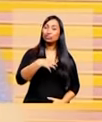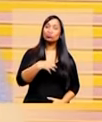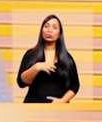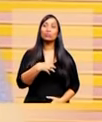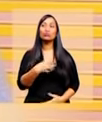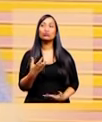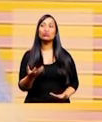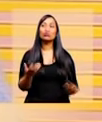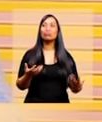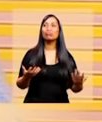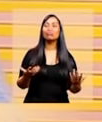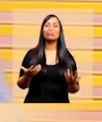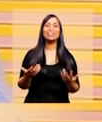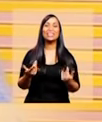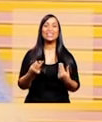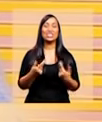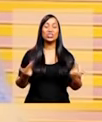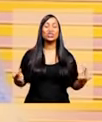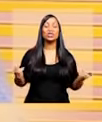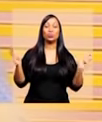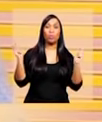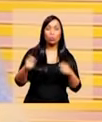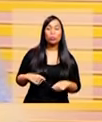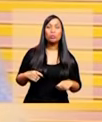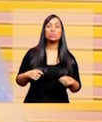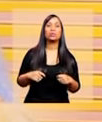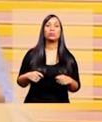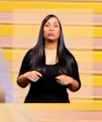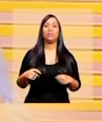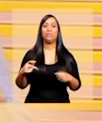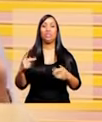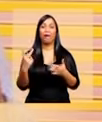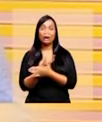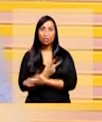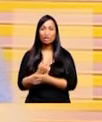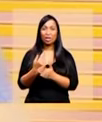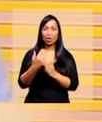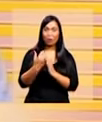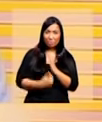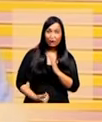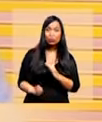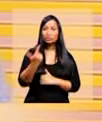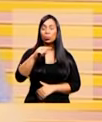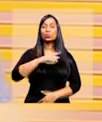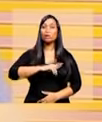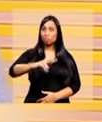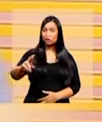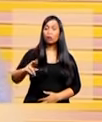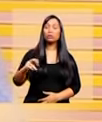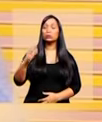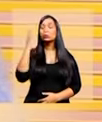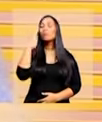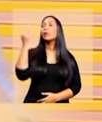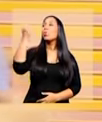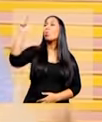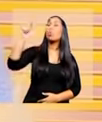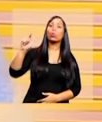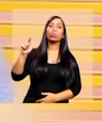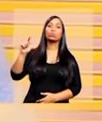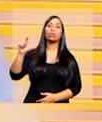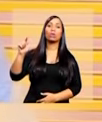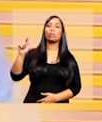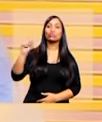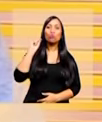de urgência e de uma possibilidade de errar menos que as outras religiões, por saber que não vai ter uma